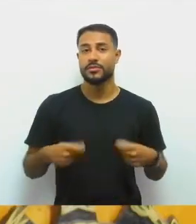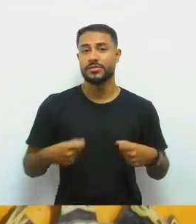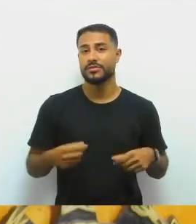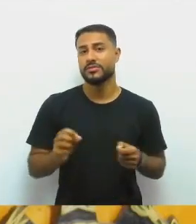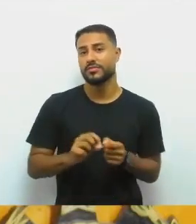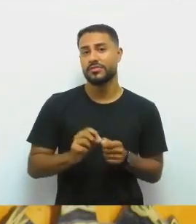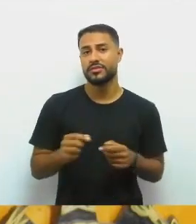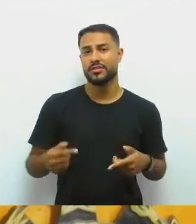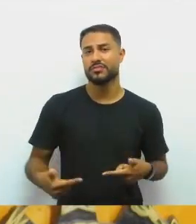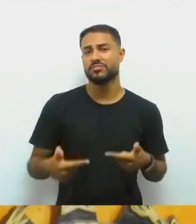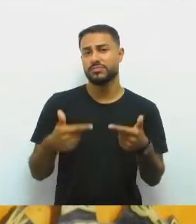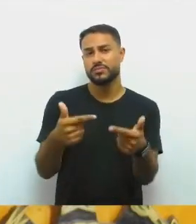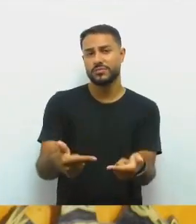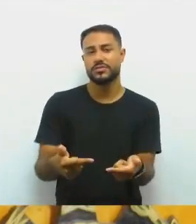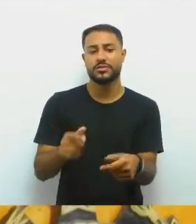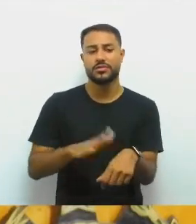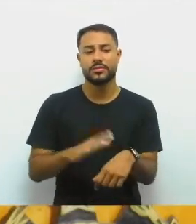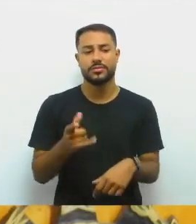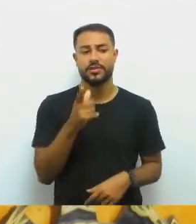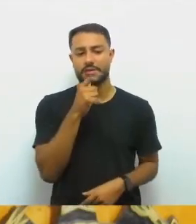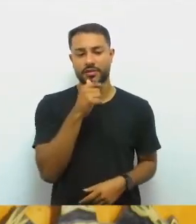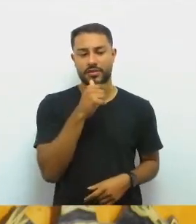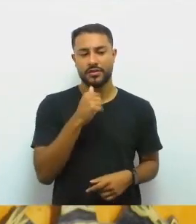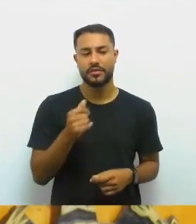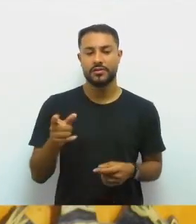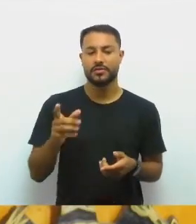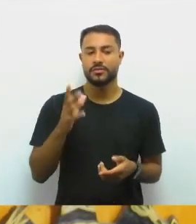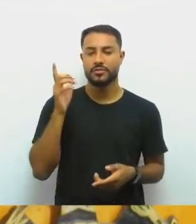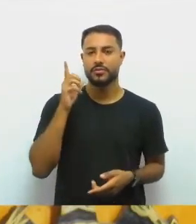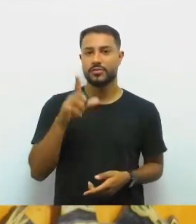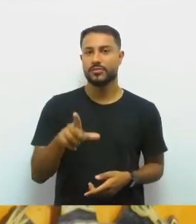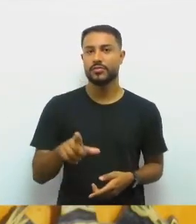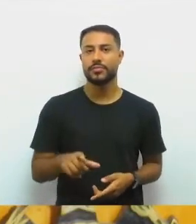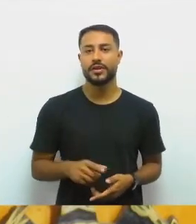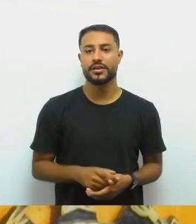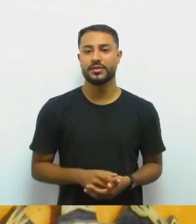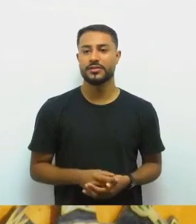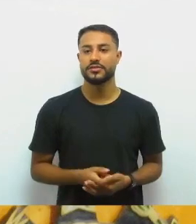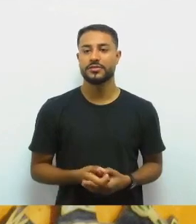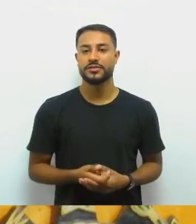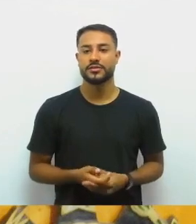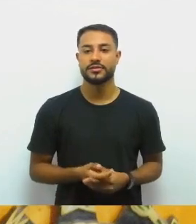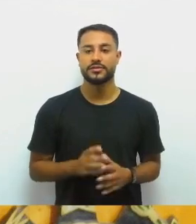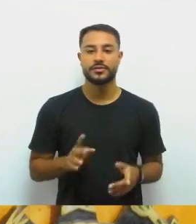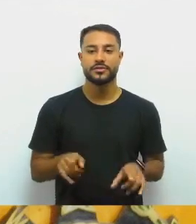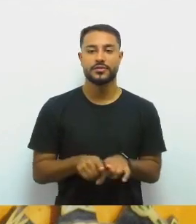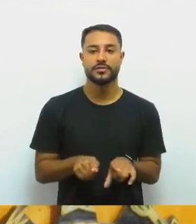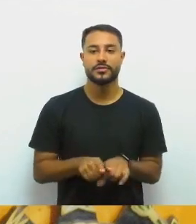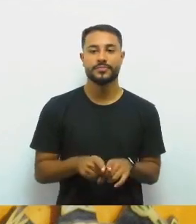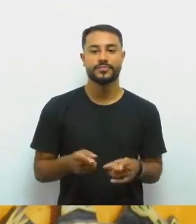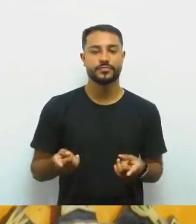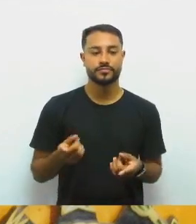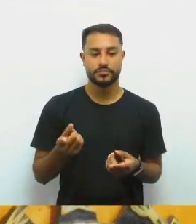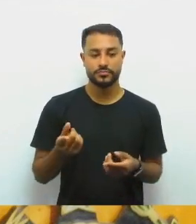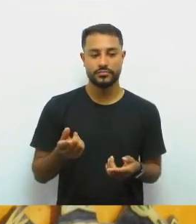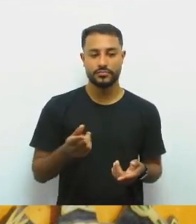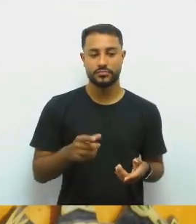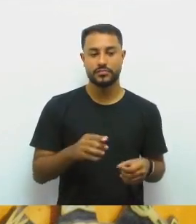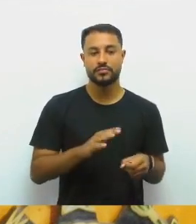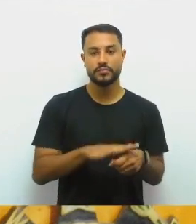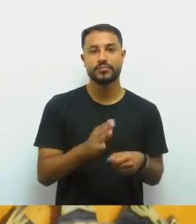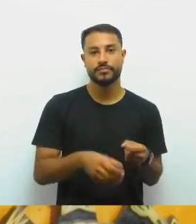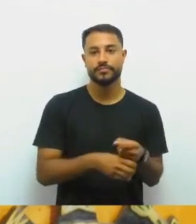de mais captação, tratamento e distribuição de água e o recolhimento, tratamento e destinação correta do esgoto em